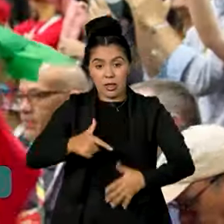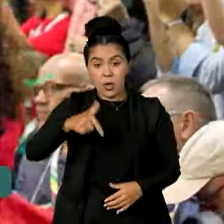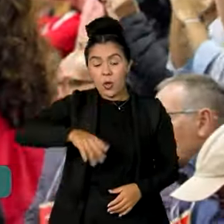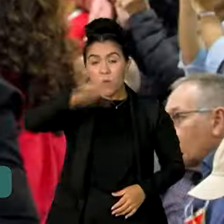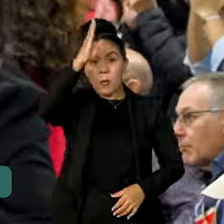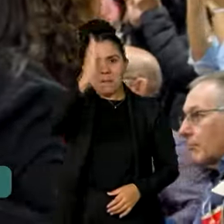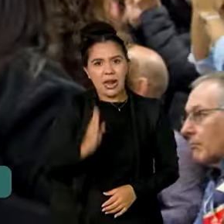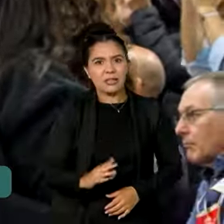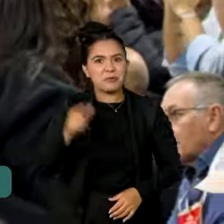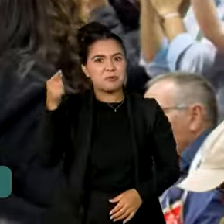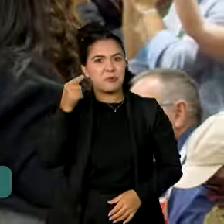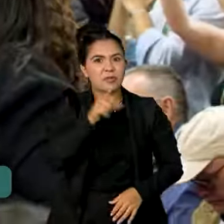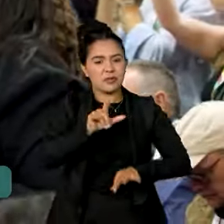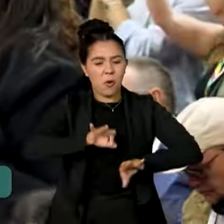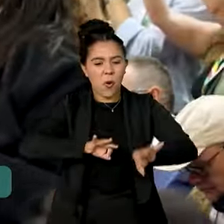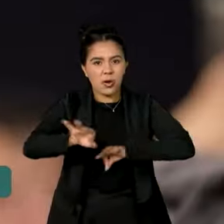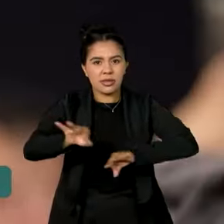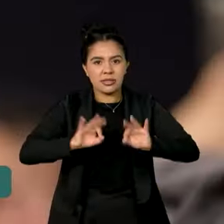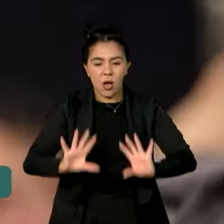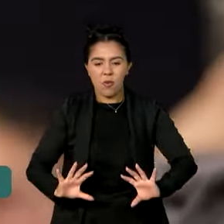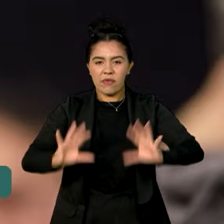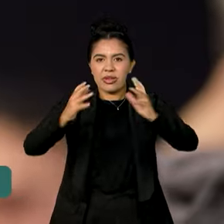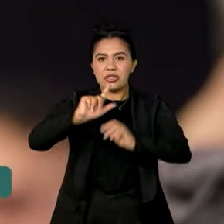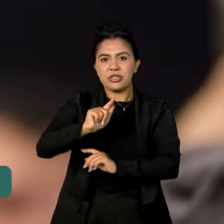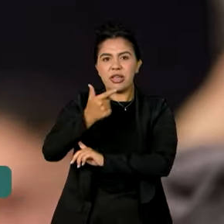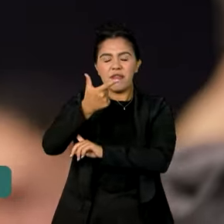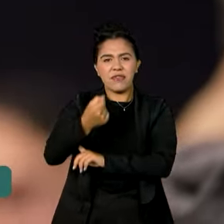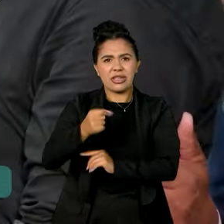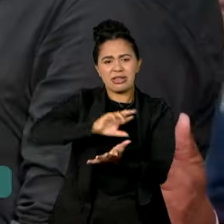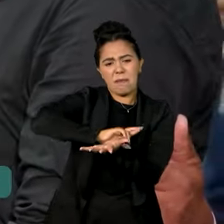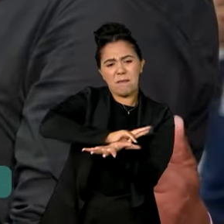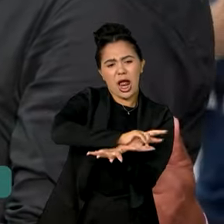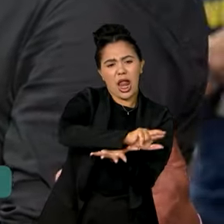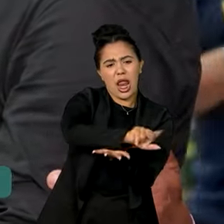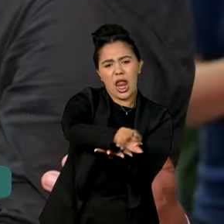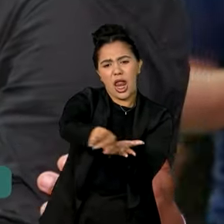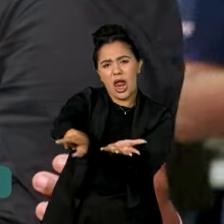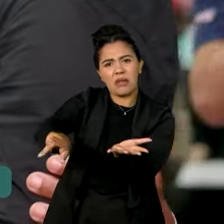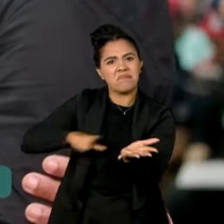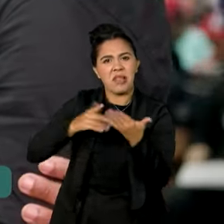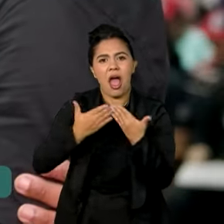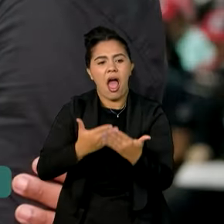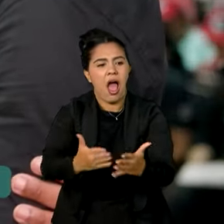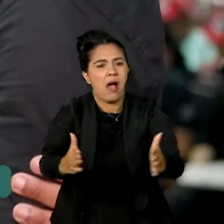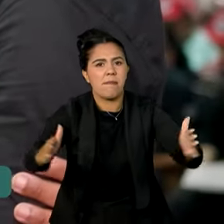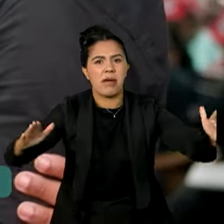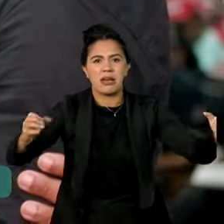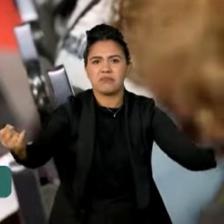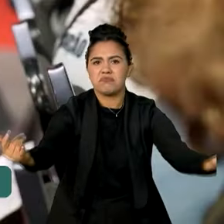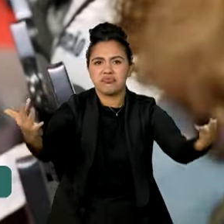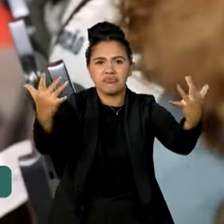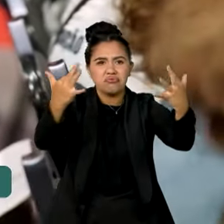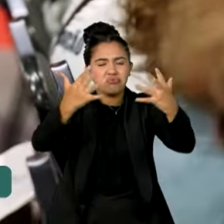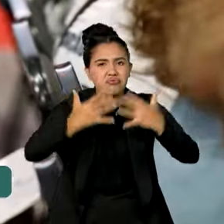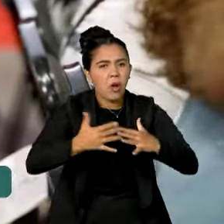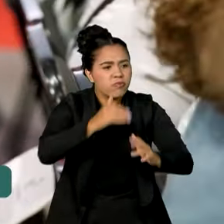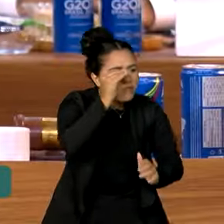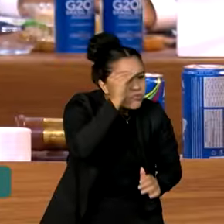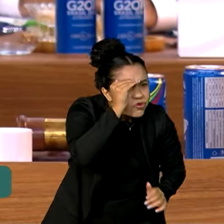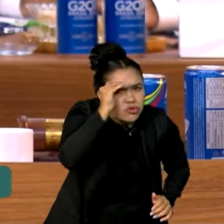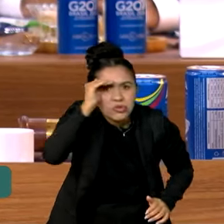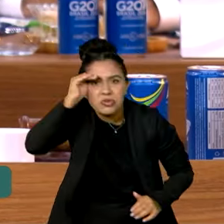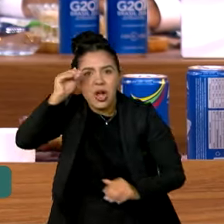da história. O debate não se limitou às tradicionais salas fechadas e ecoou nas vozes da sociedade